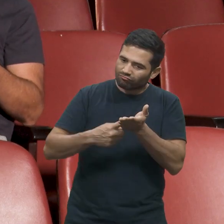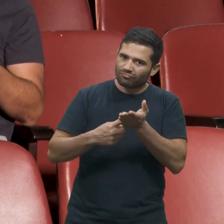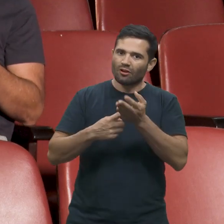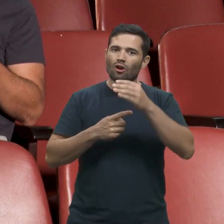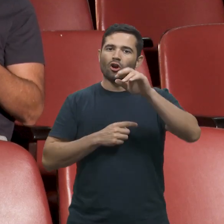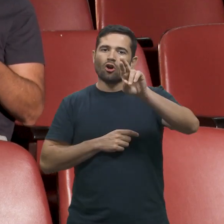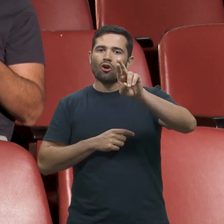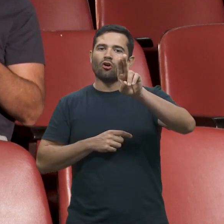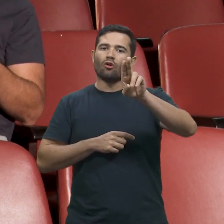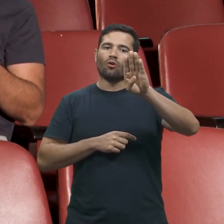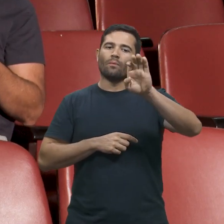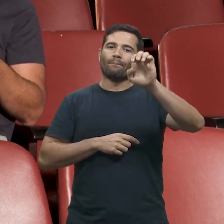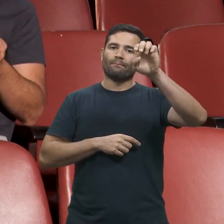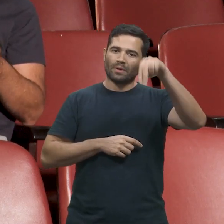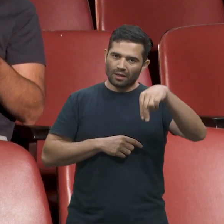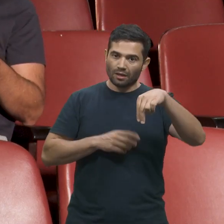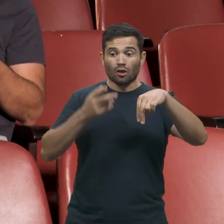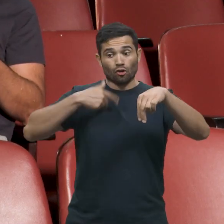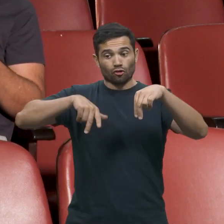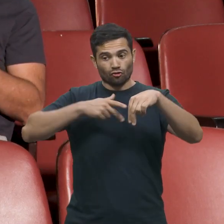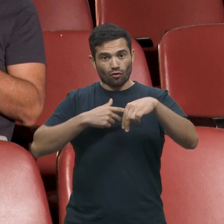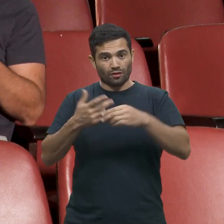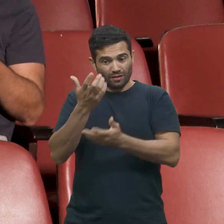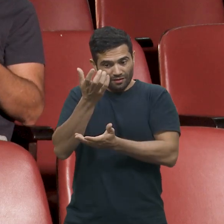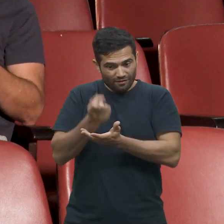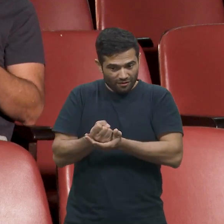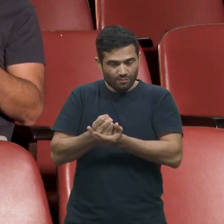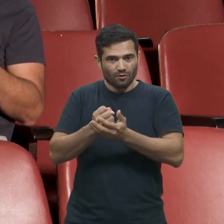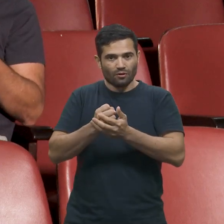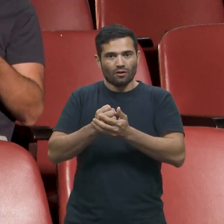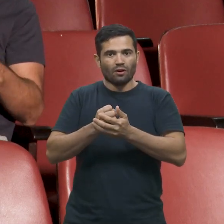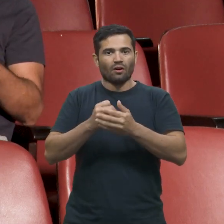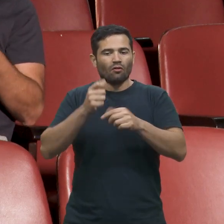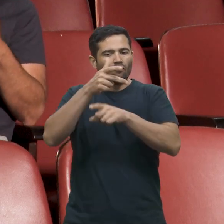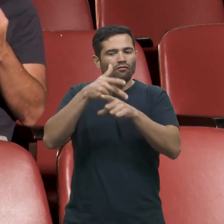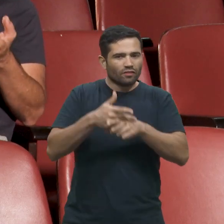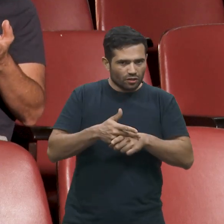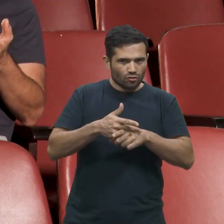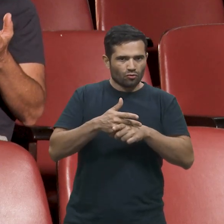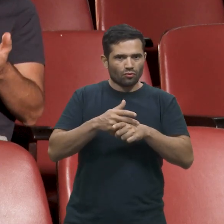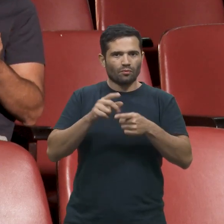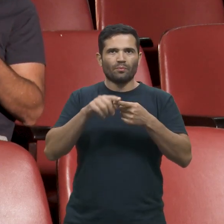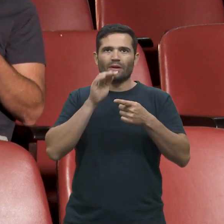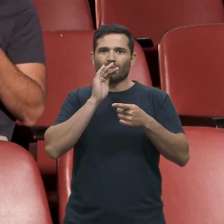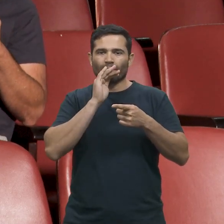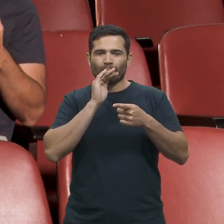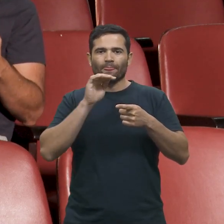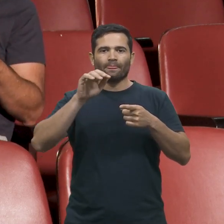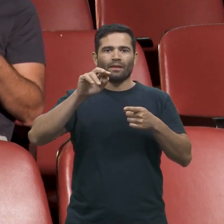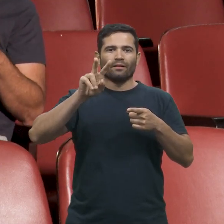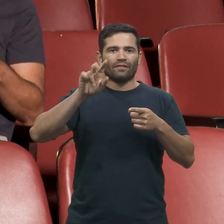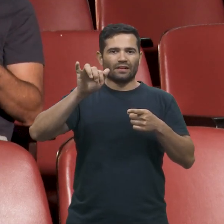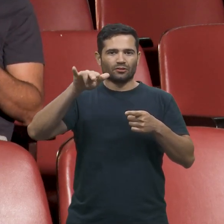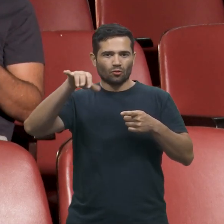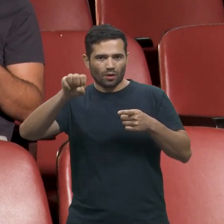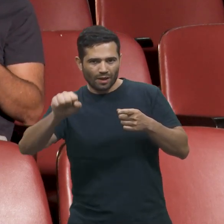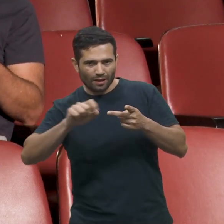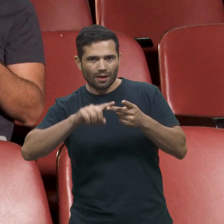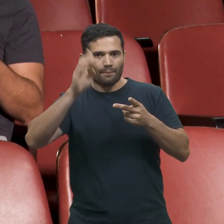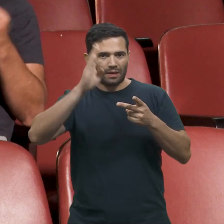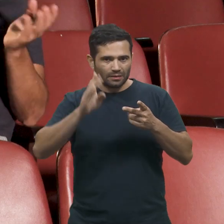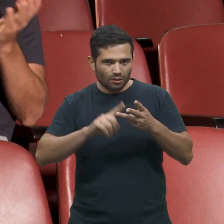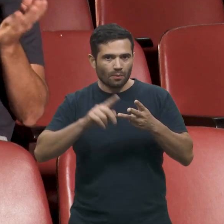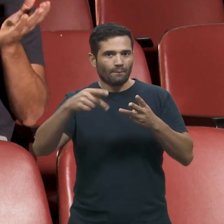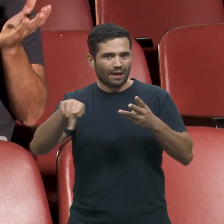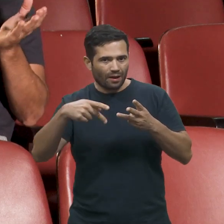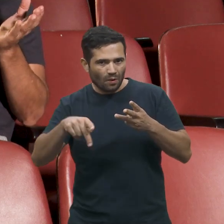várias canções e produzimos um disco em Asunción, juntando quatro países, Venezuela, Brasil, Paraguai e Argentina.